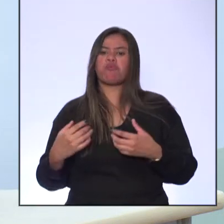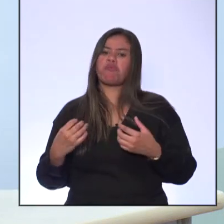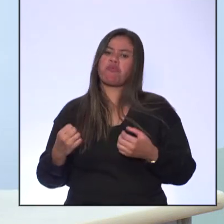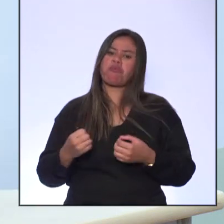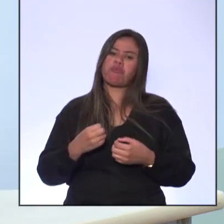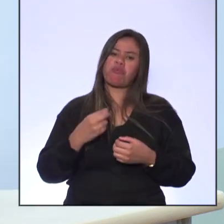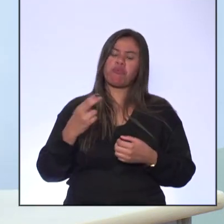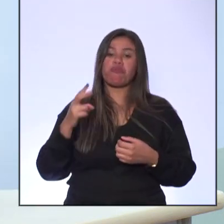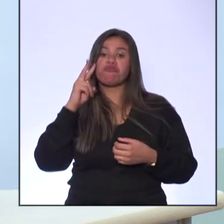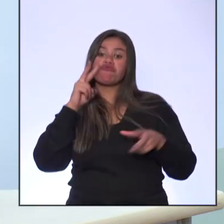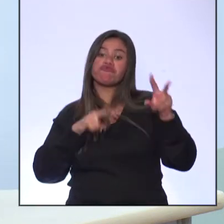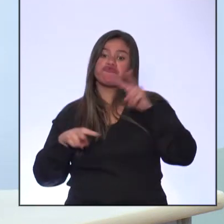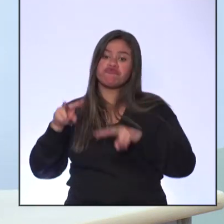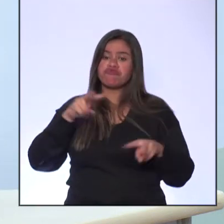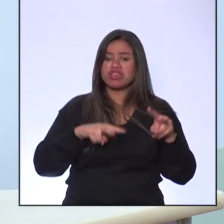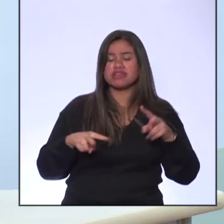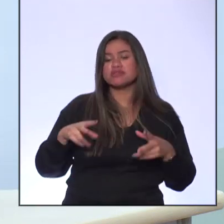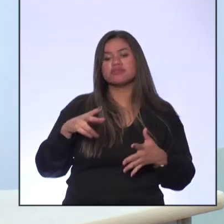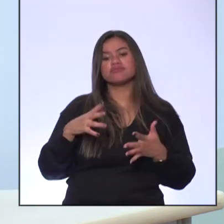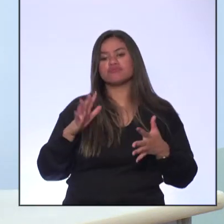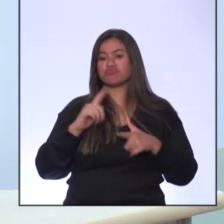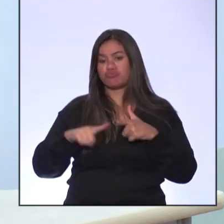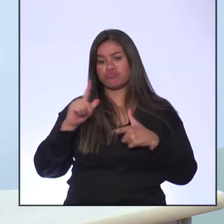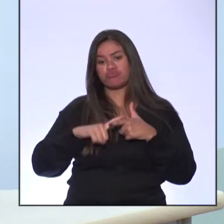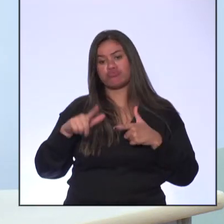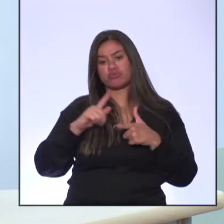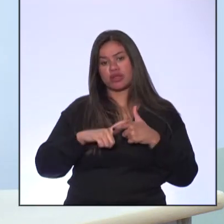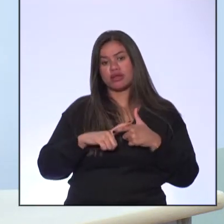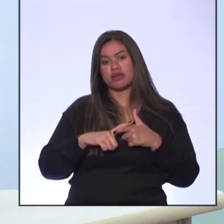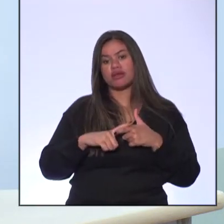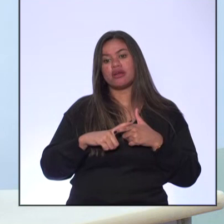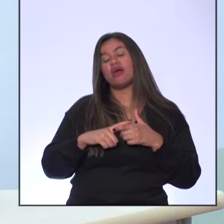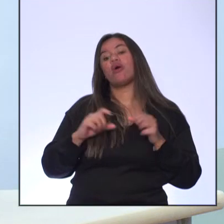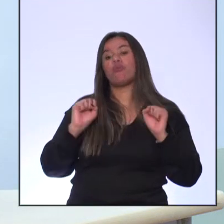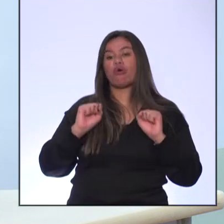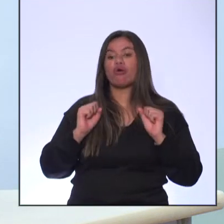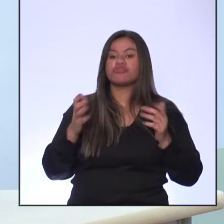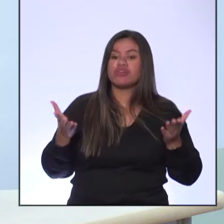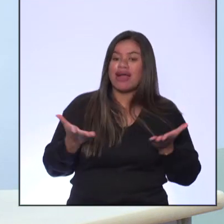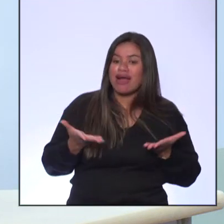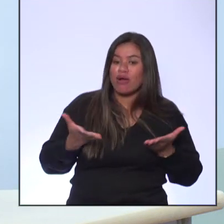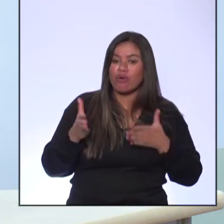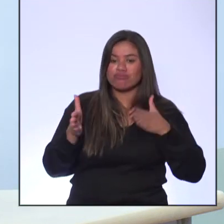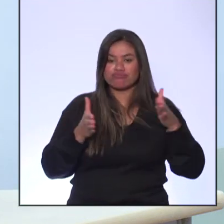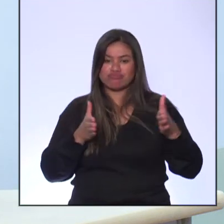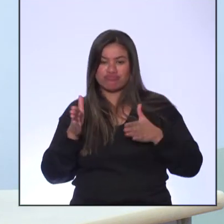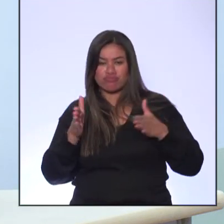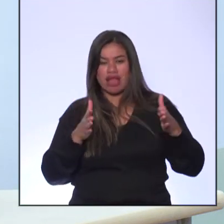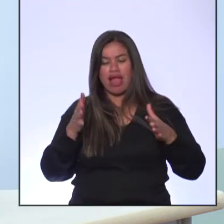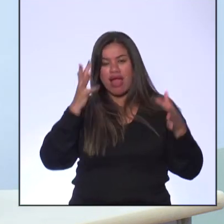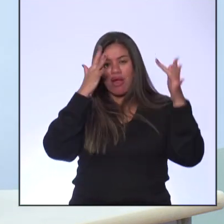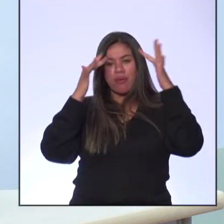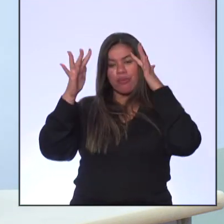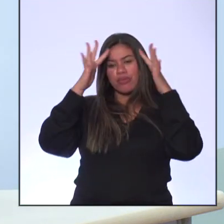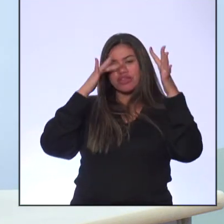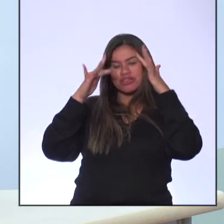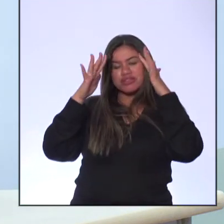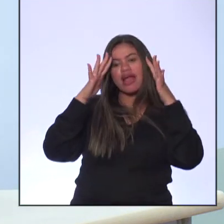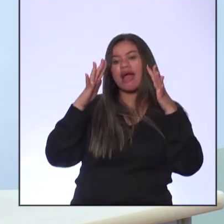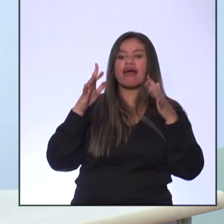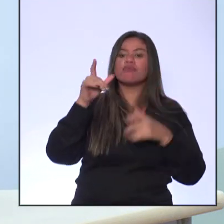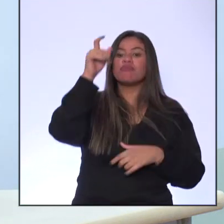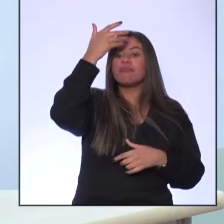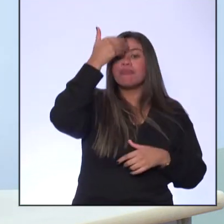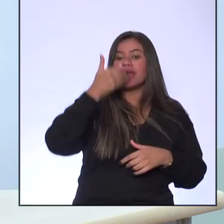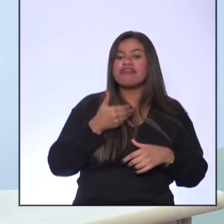né, protagonizado algum conflito. É importante, então, aproveite esse momento e veja, analise, por exemplo, perfil de